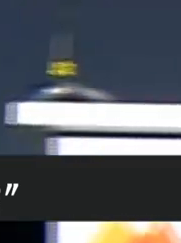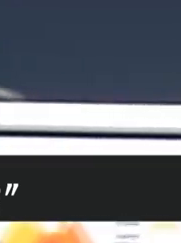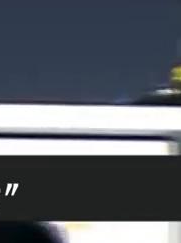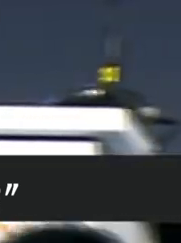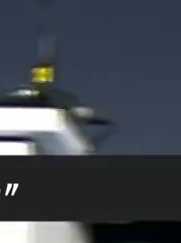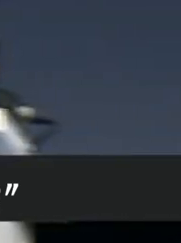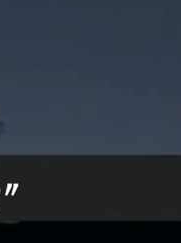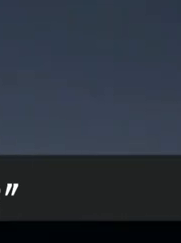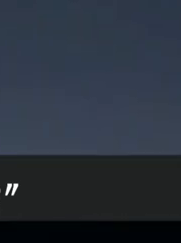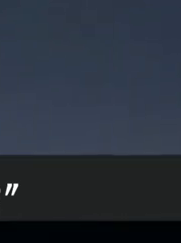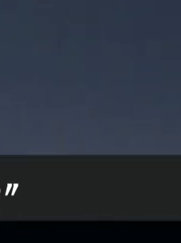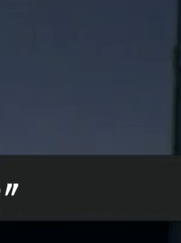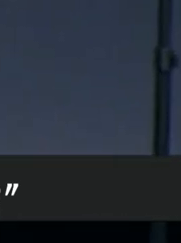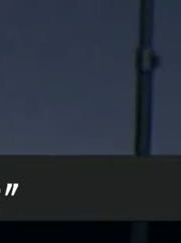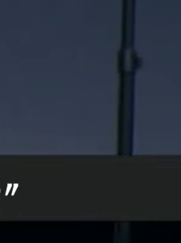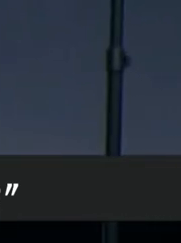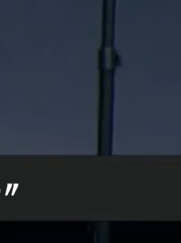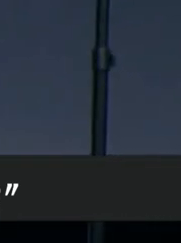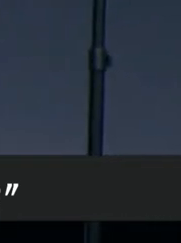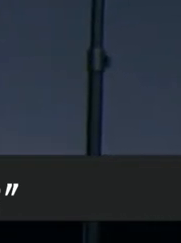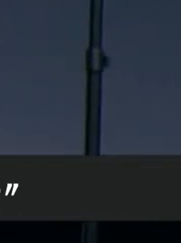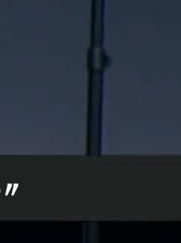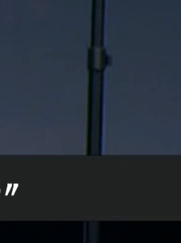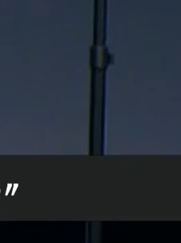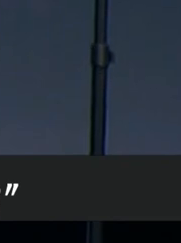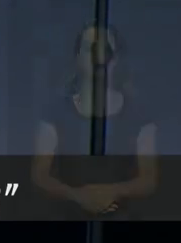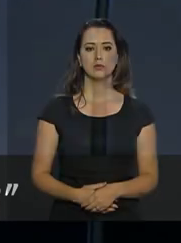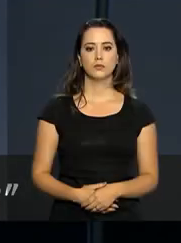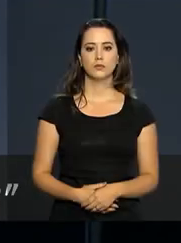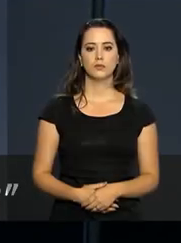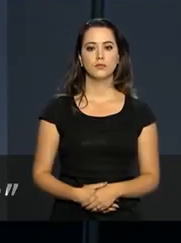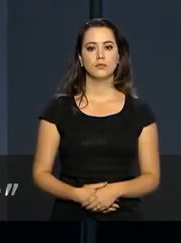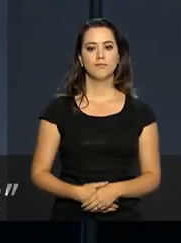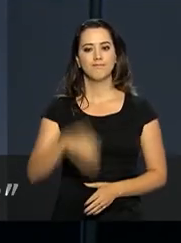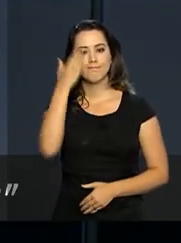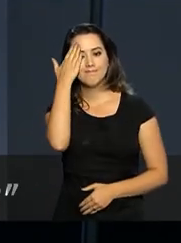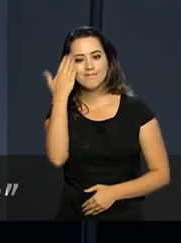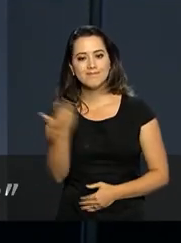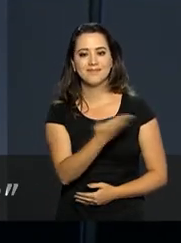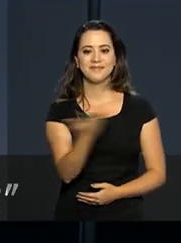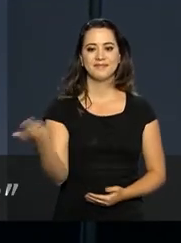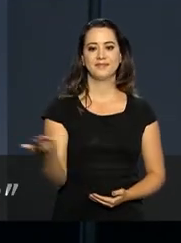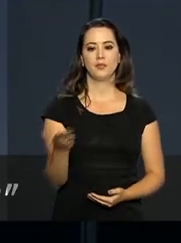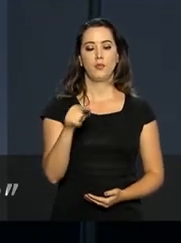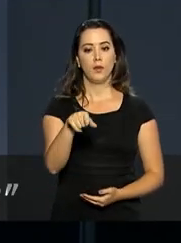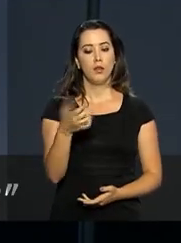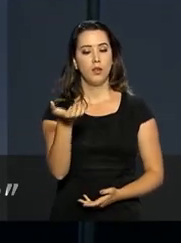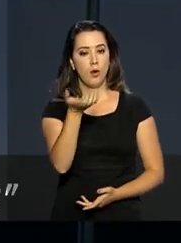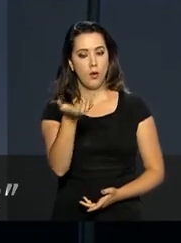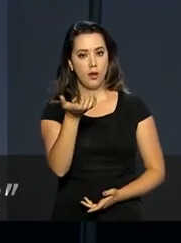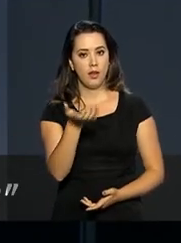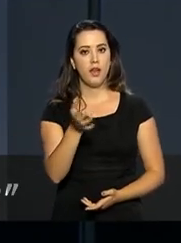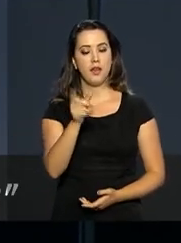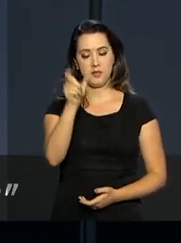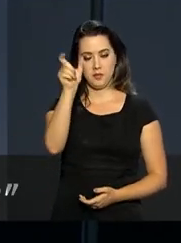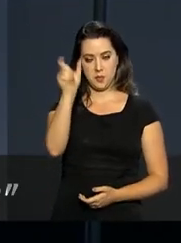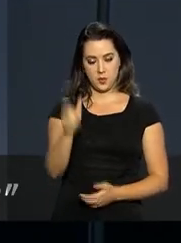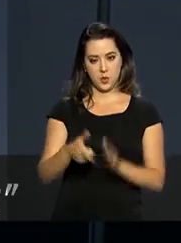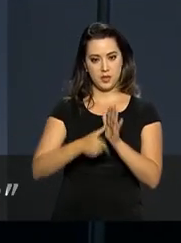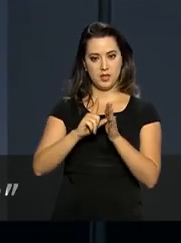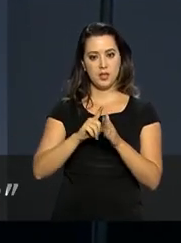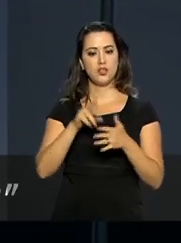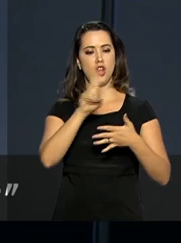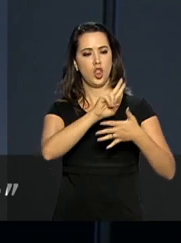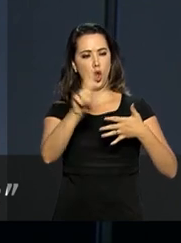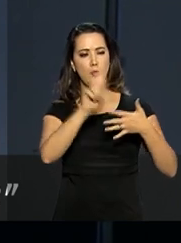o presidente da República, Michel Temer. Olha, eu quero, como todos já foram nominados